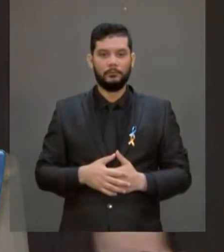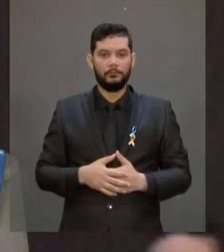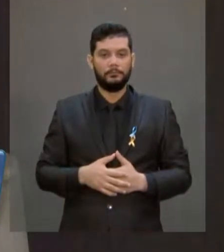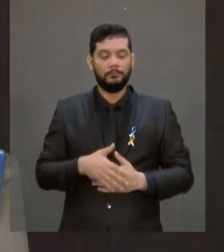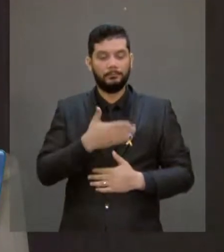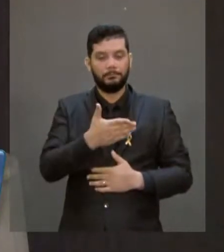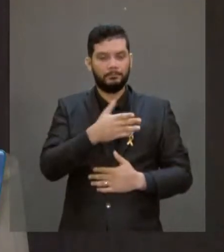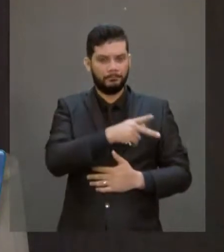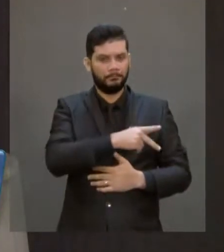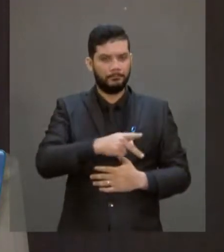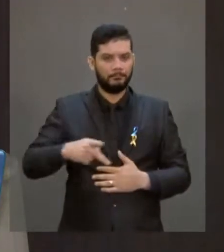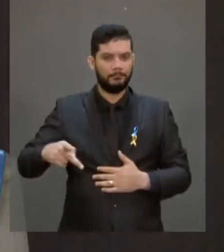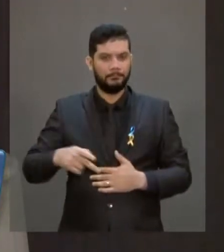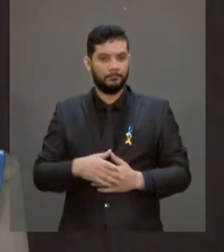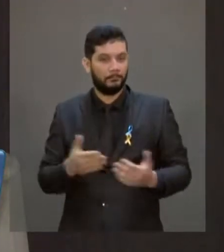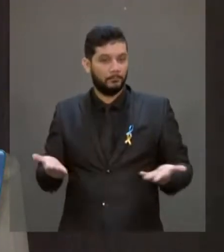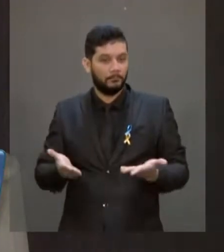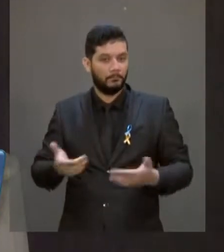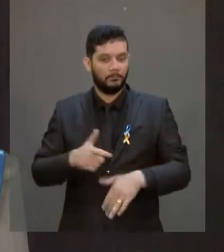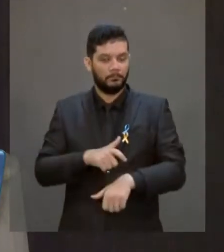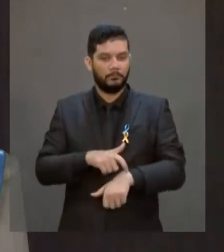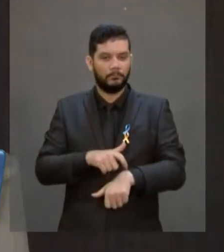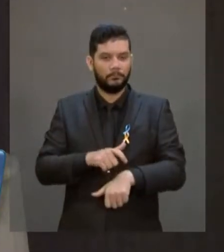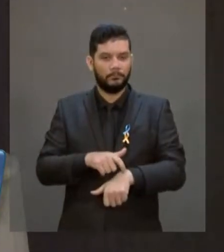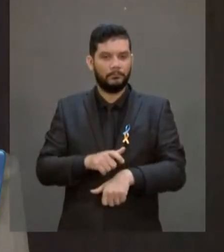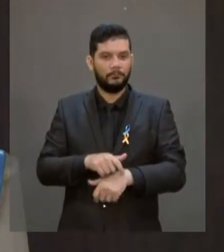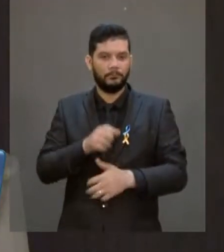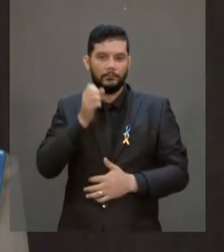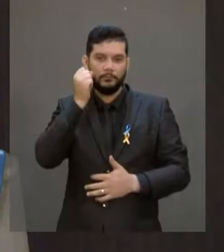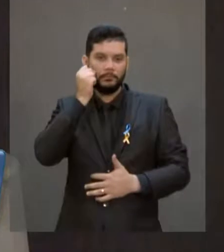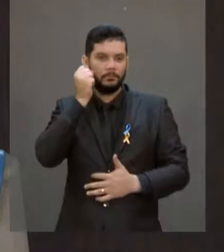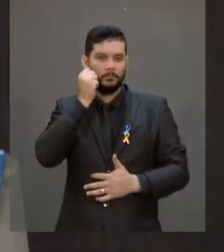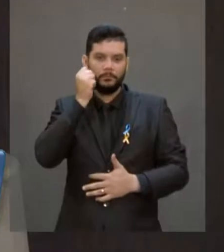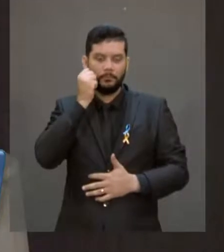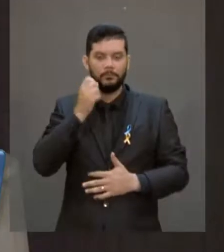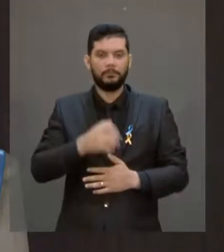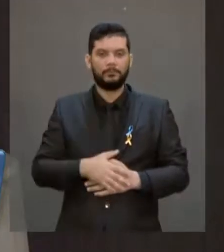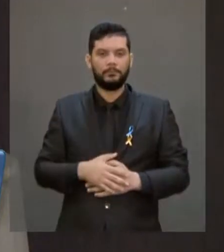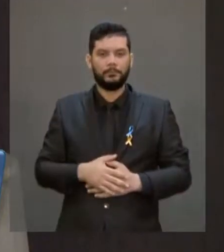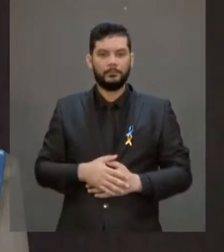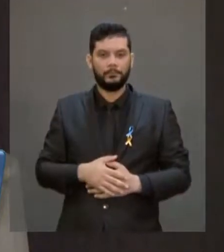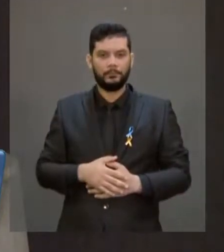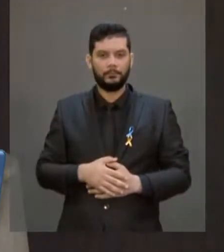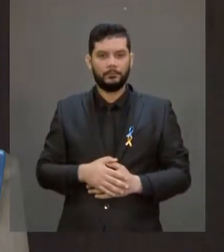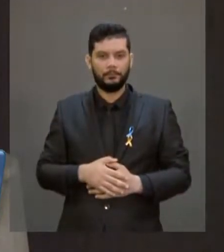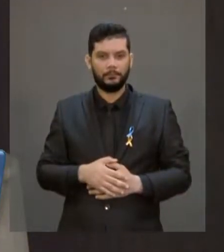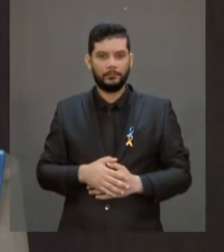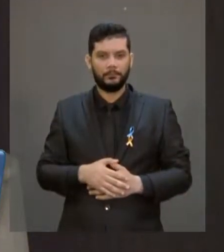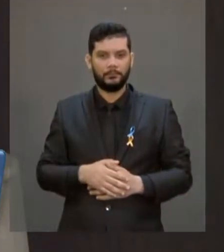Senhor presidente, que ora preside a sessão, deputado Sérgio Aguiar, que foi